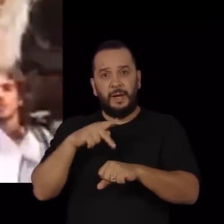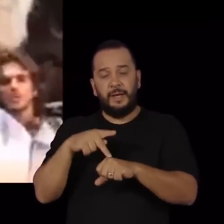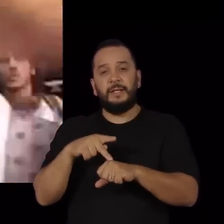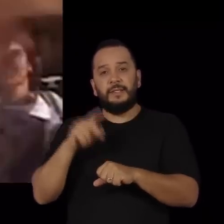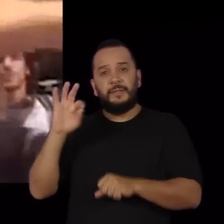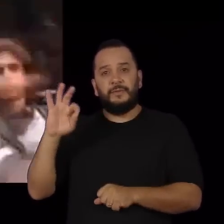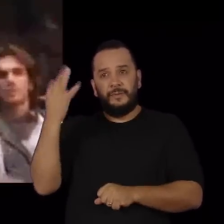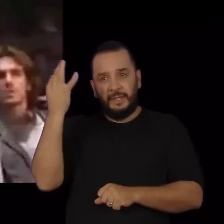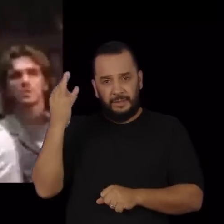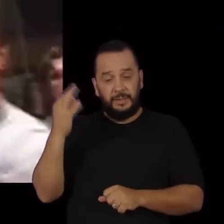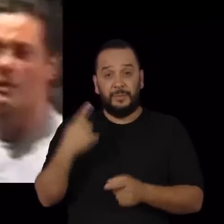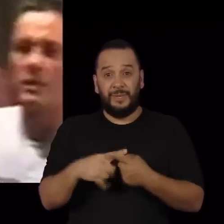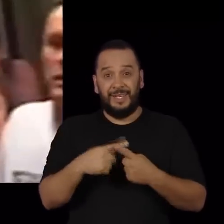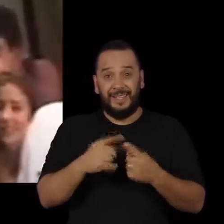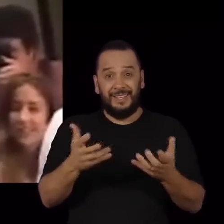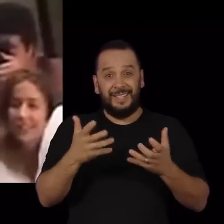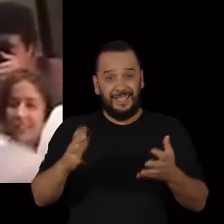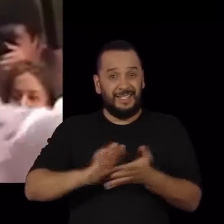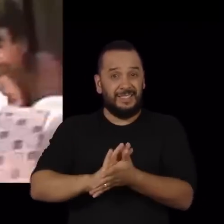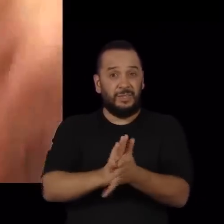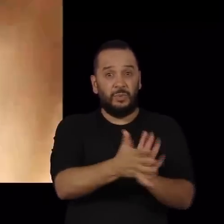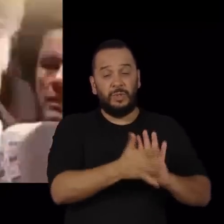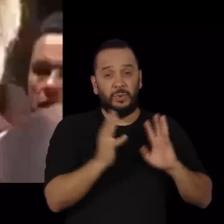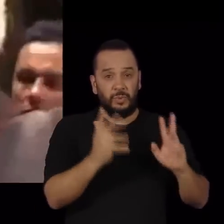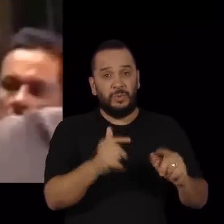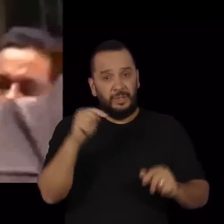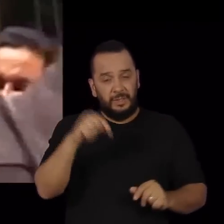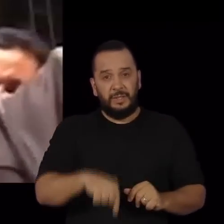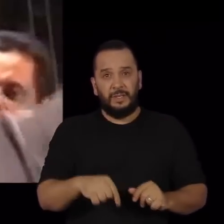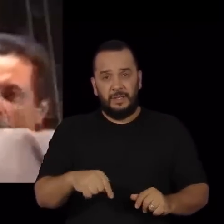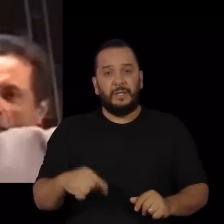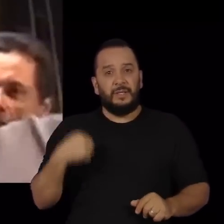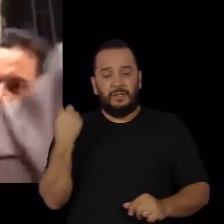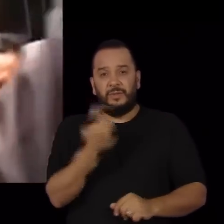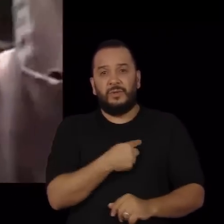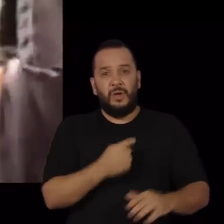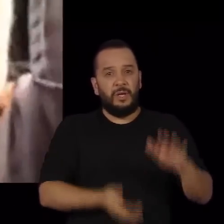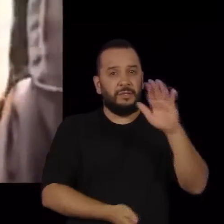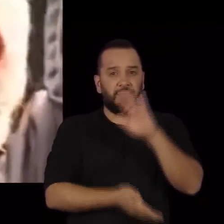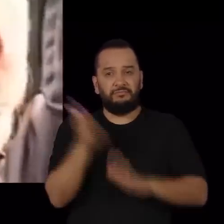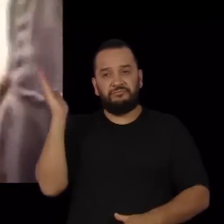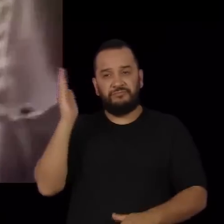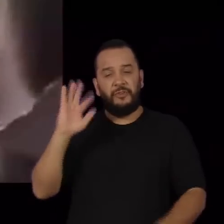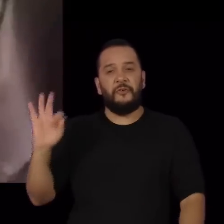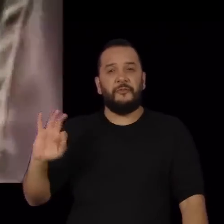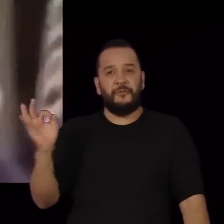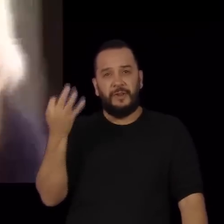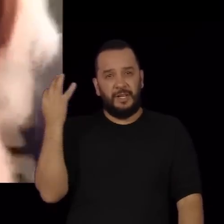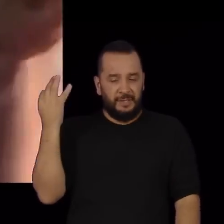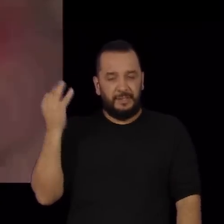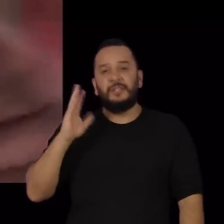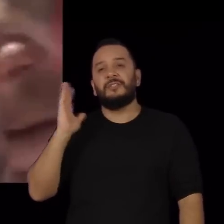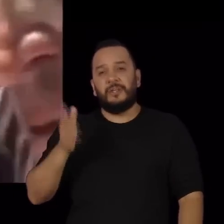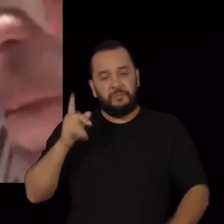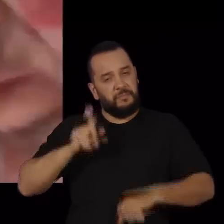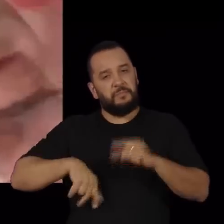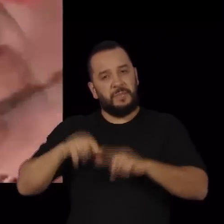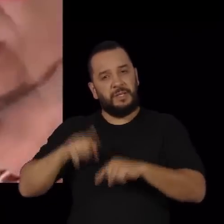iam destruir tudo aqui. E nós fomos embora por vários lugares.